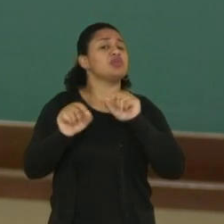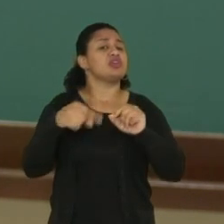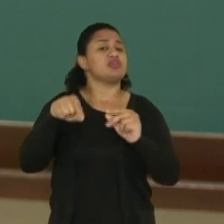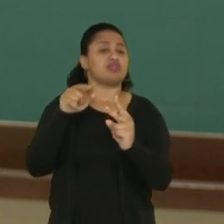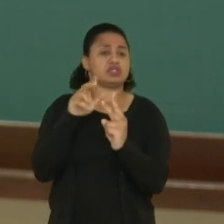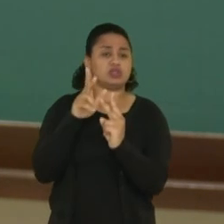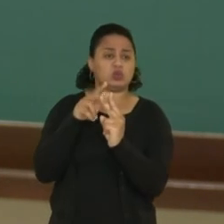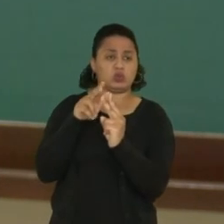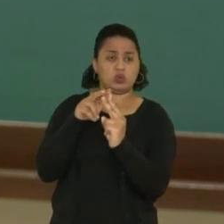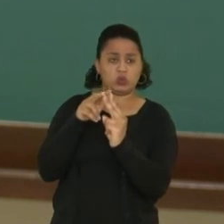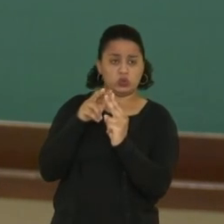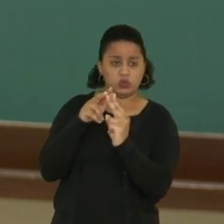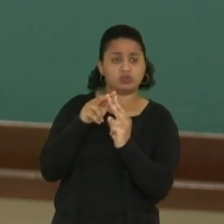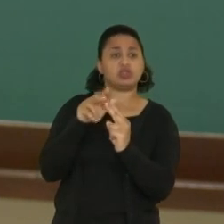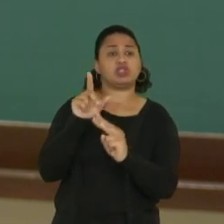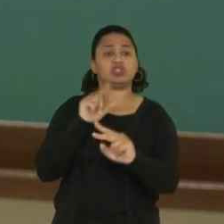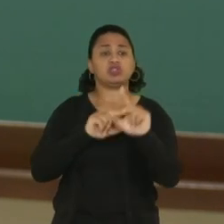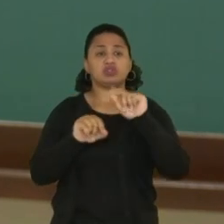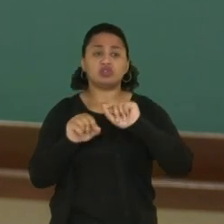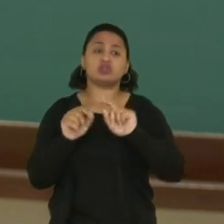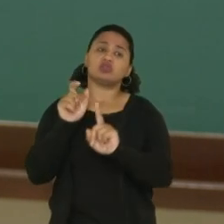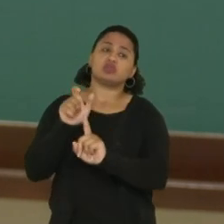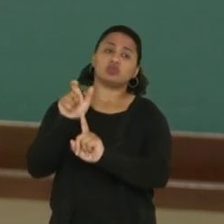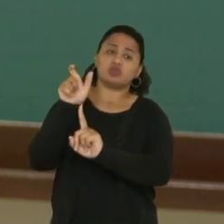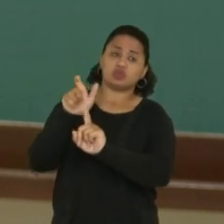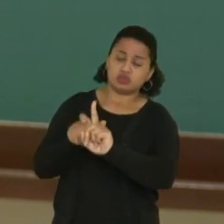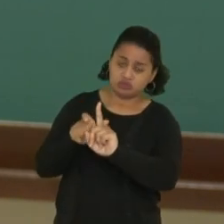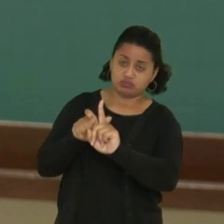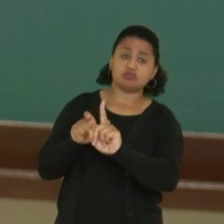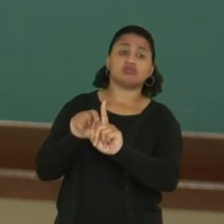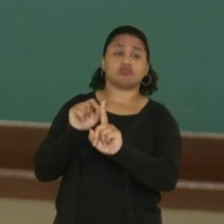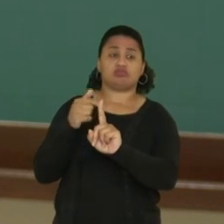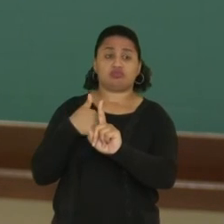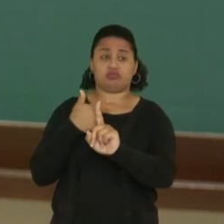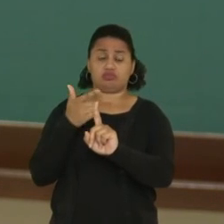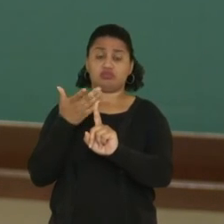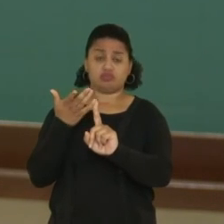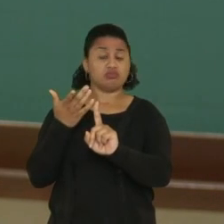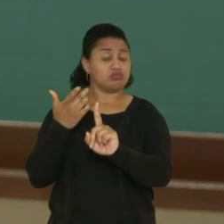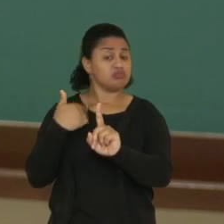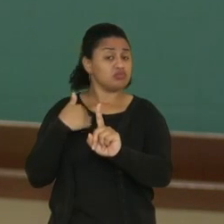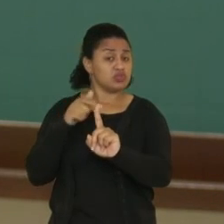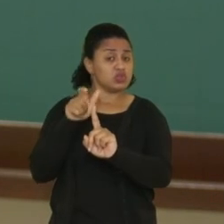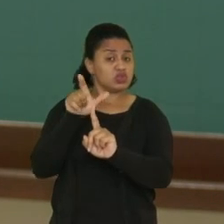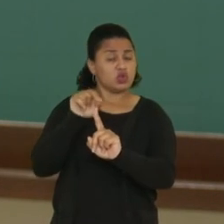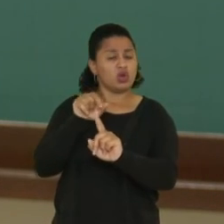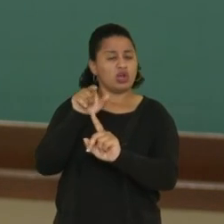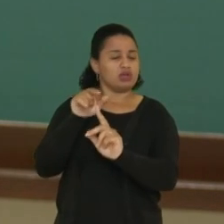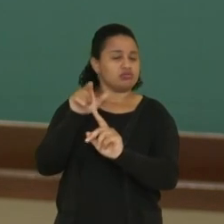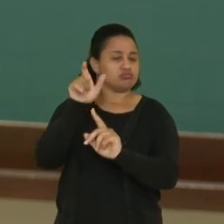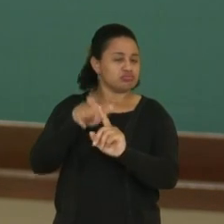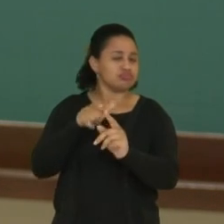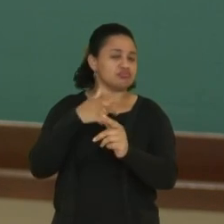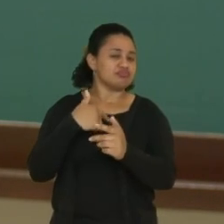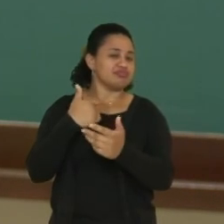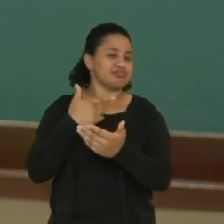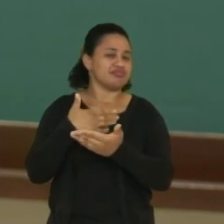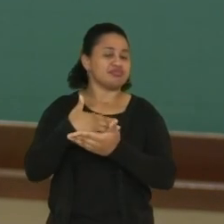então, forme uma dupla, escolha uma personalidade, né? E